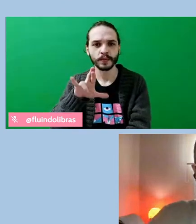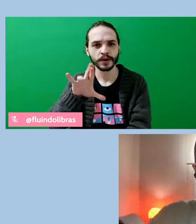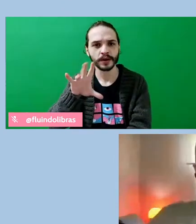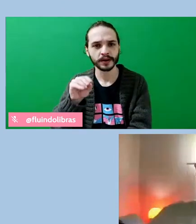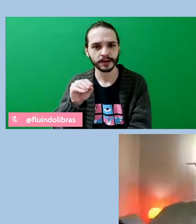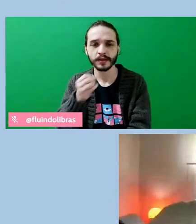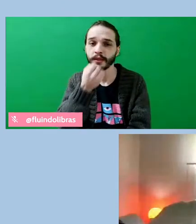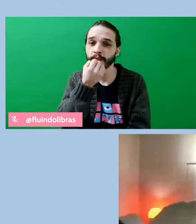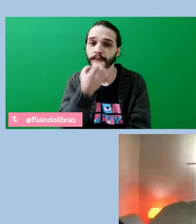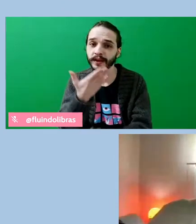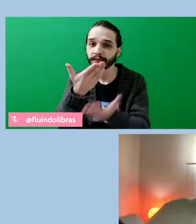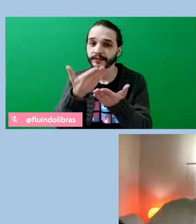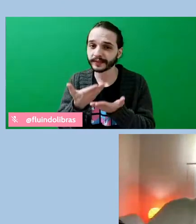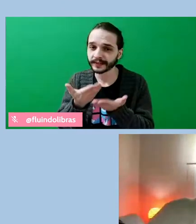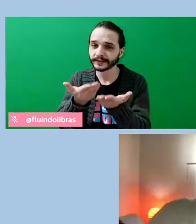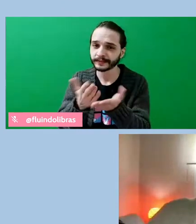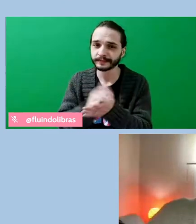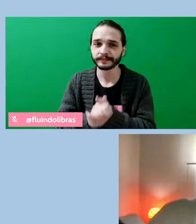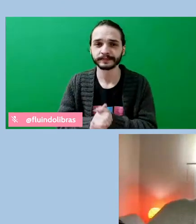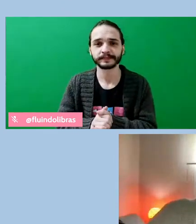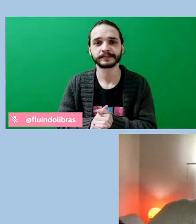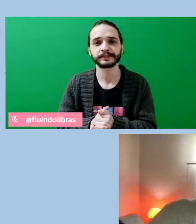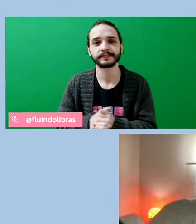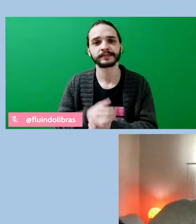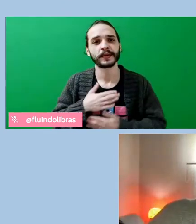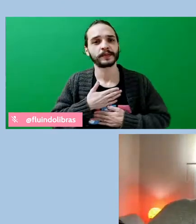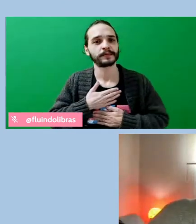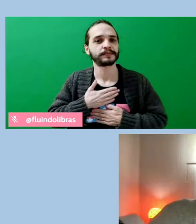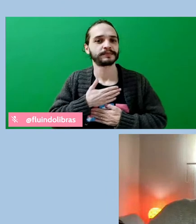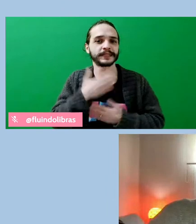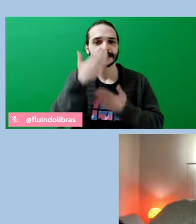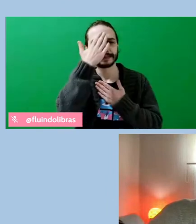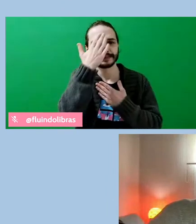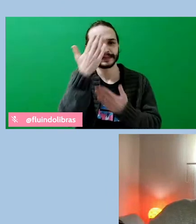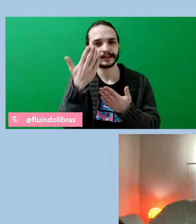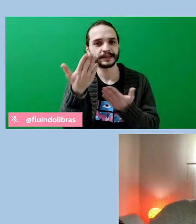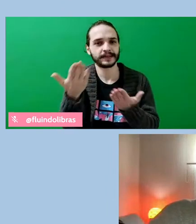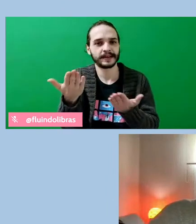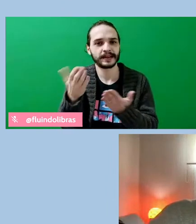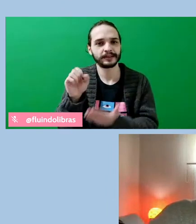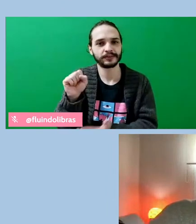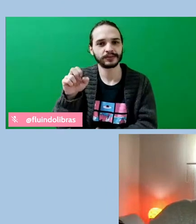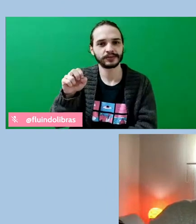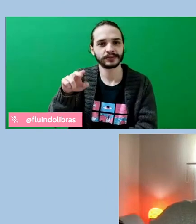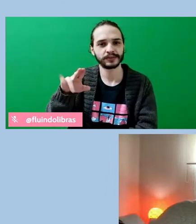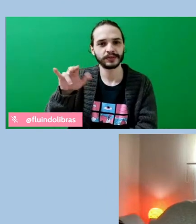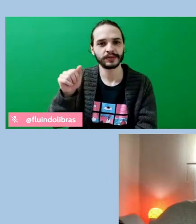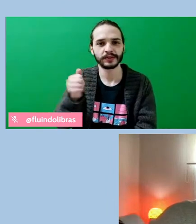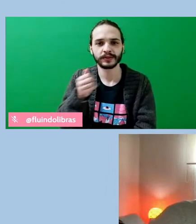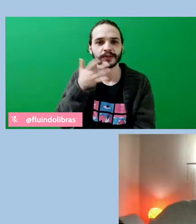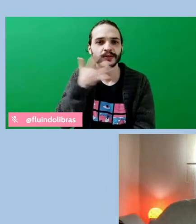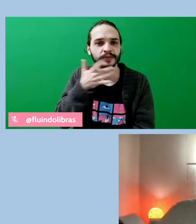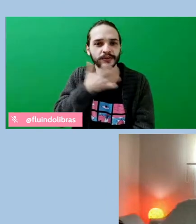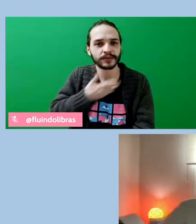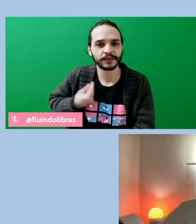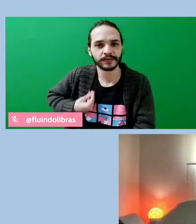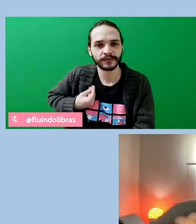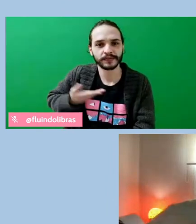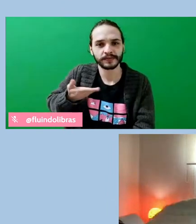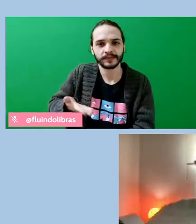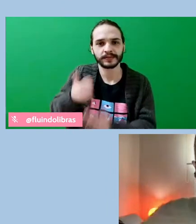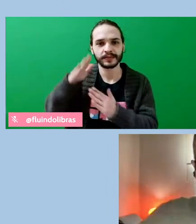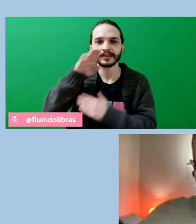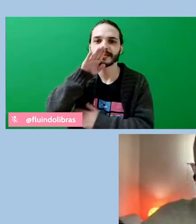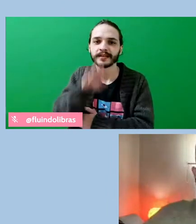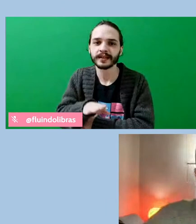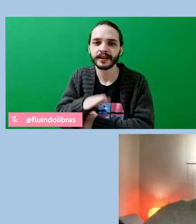muito bem-vindo. Muito obrigado, Sônia. Que delícia estar aqui essa tarde. A gente está